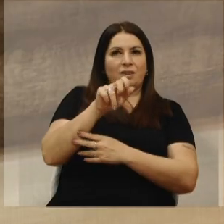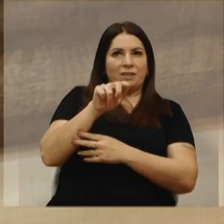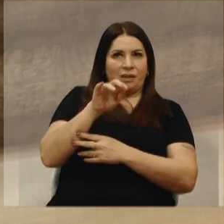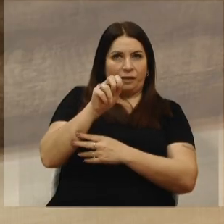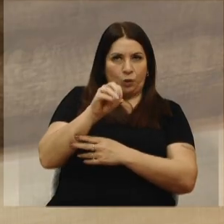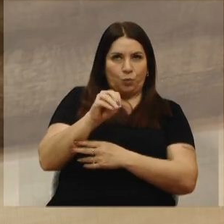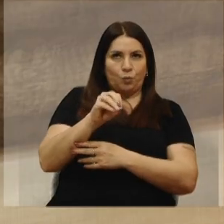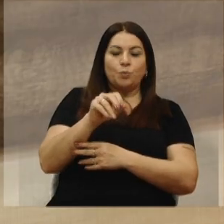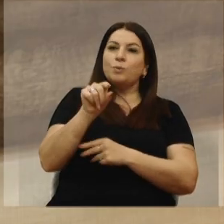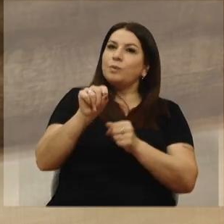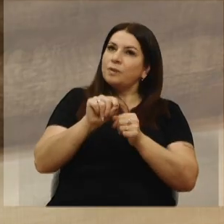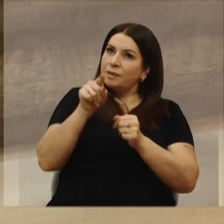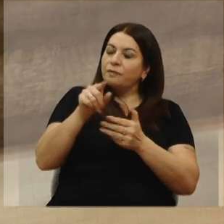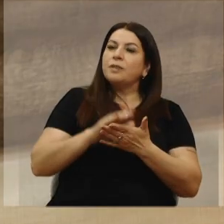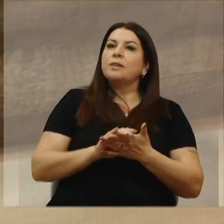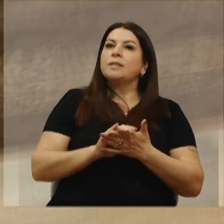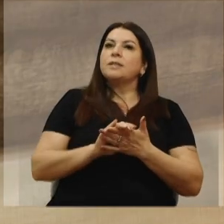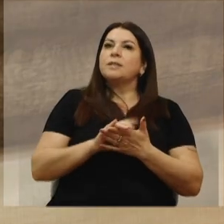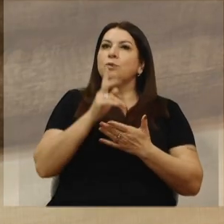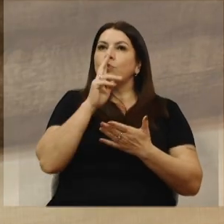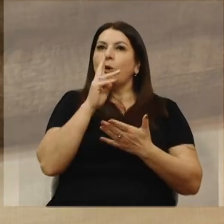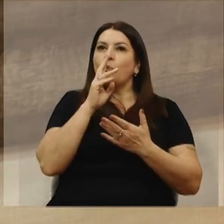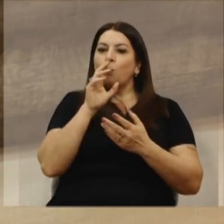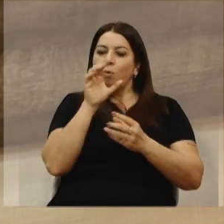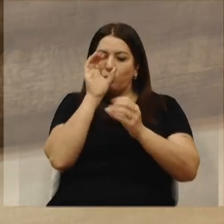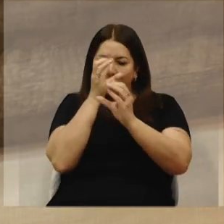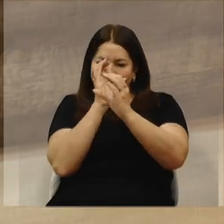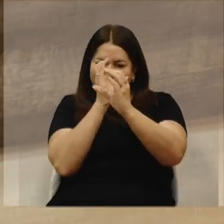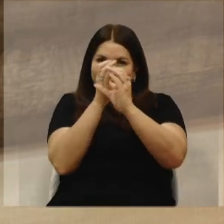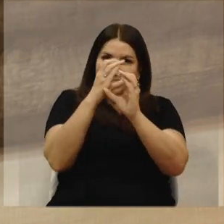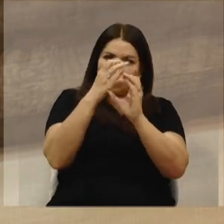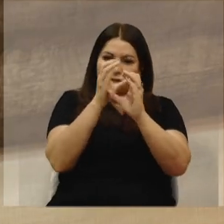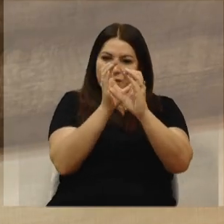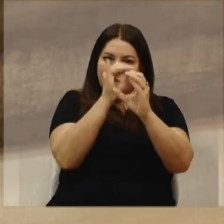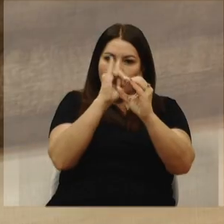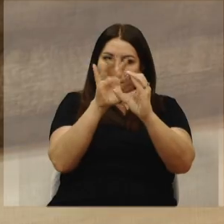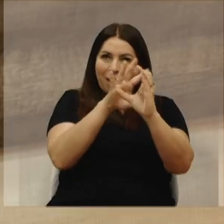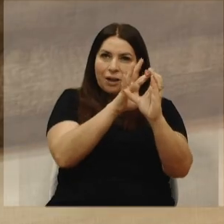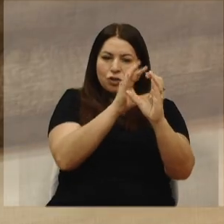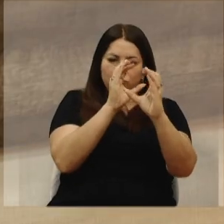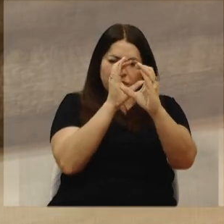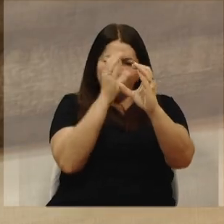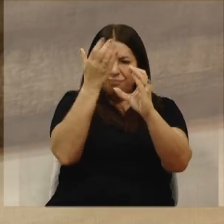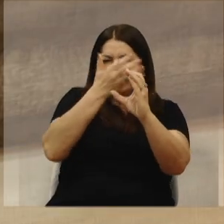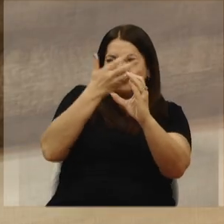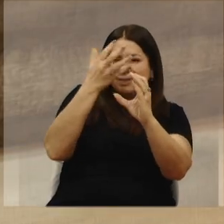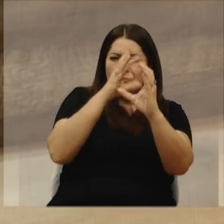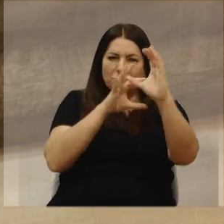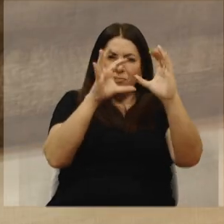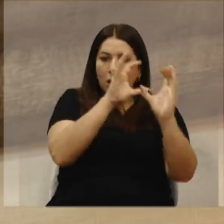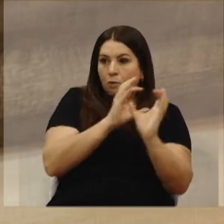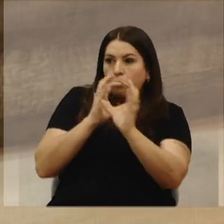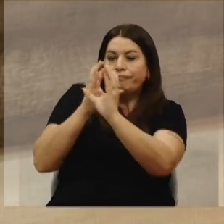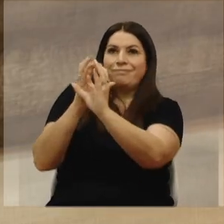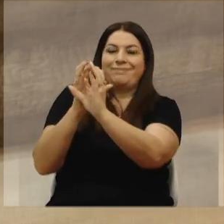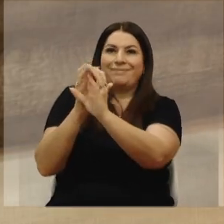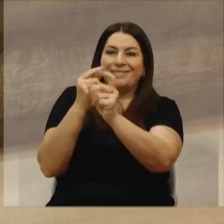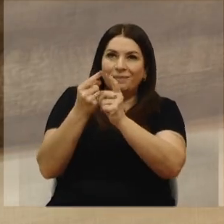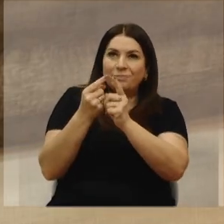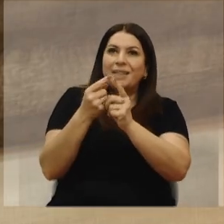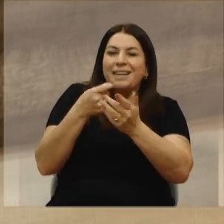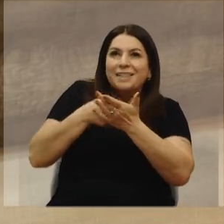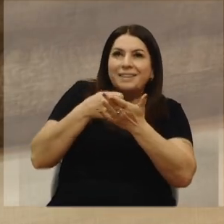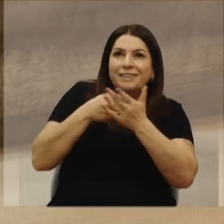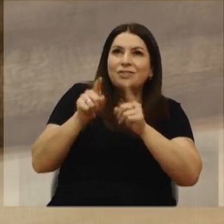Nazareno Michelin, de ele faz um jogo de lente, aí sai uma imagem desfocada e com a luz ruim.